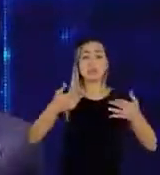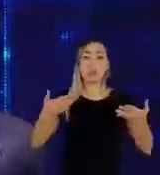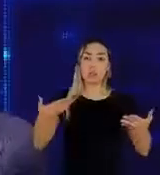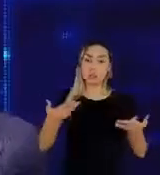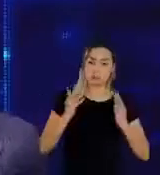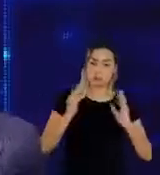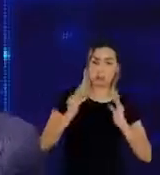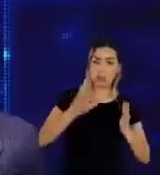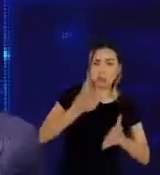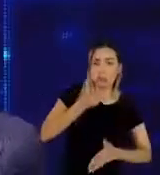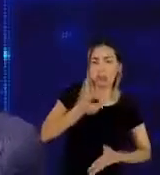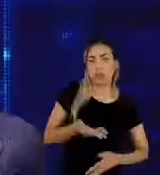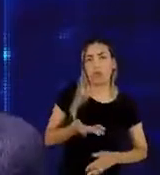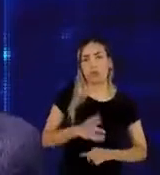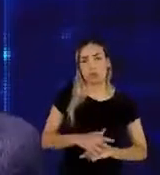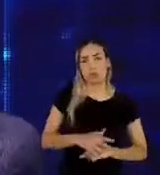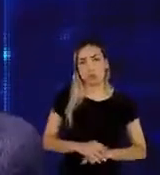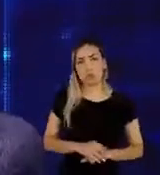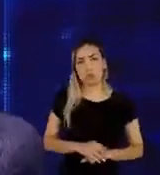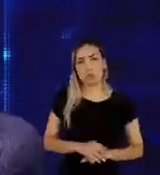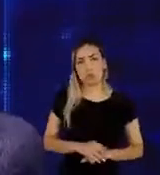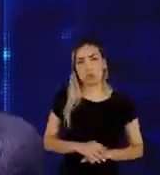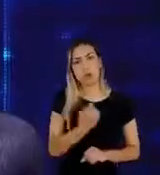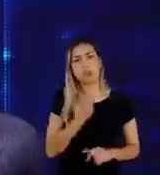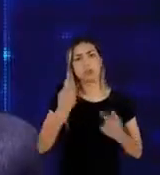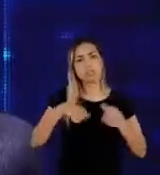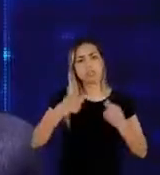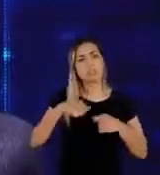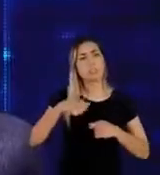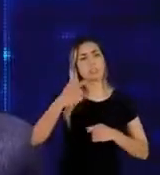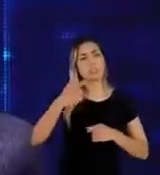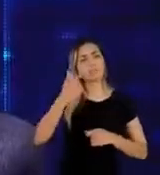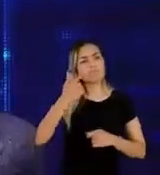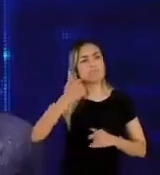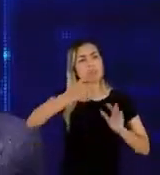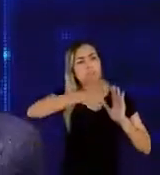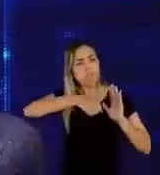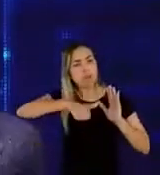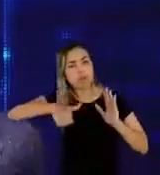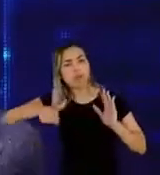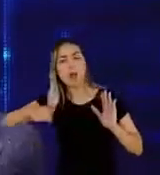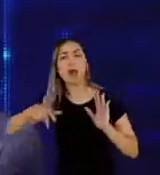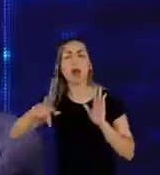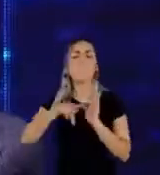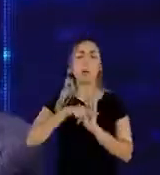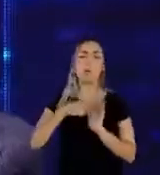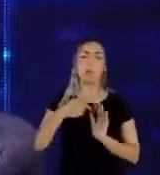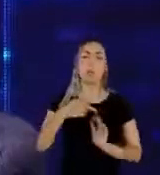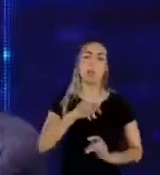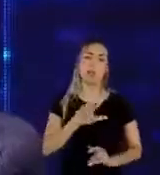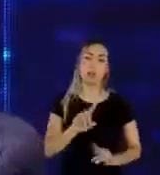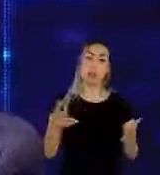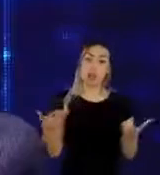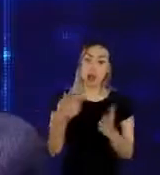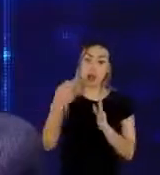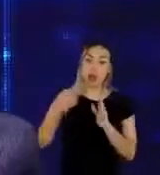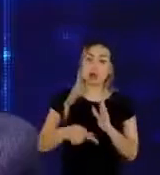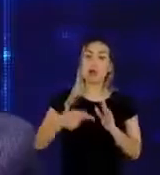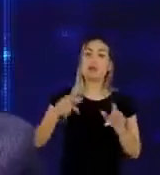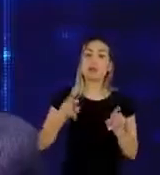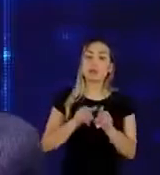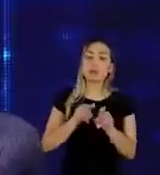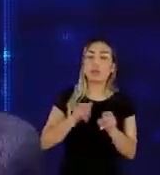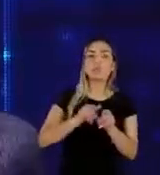Né? A gente precisa aí avaliar de forma profunda, né, o atual programa de P&D e demonstrar aí que a